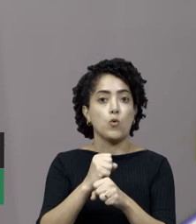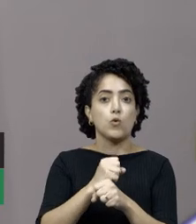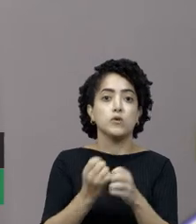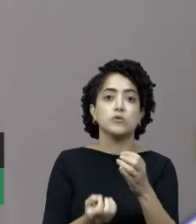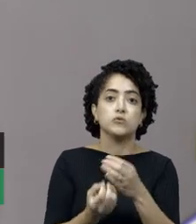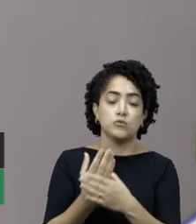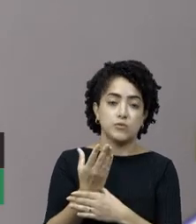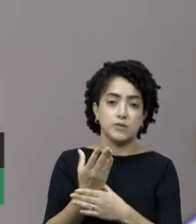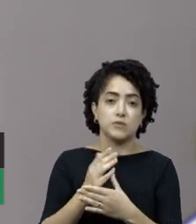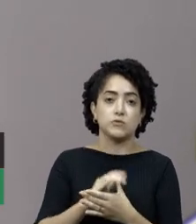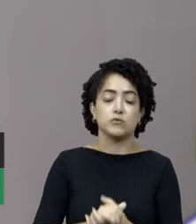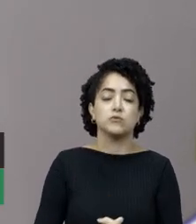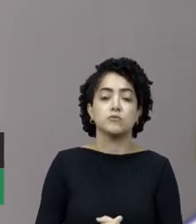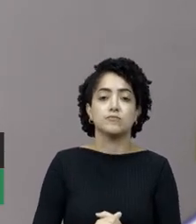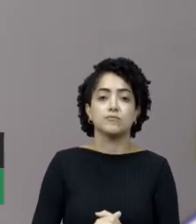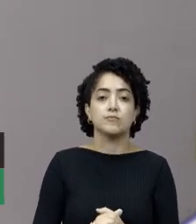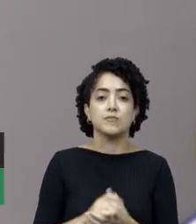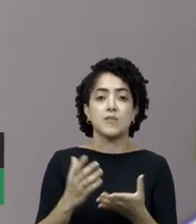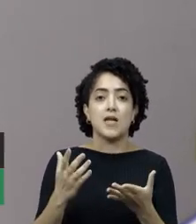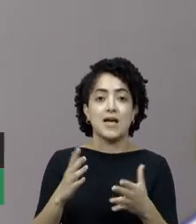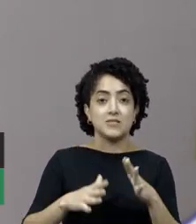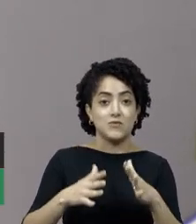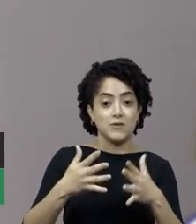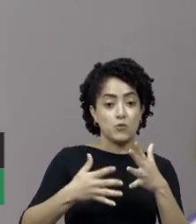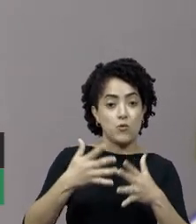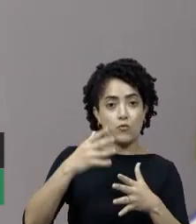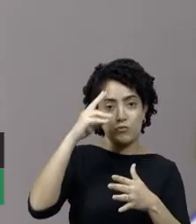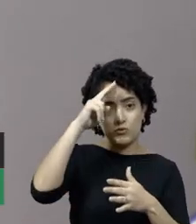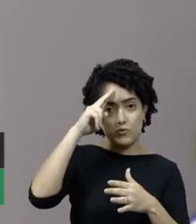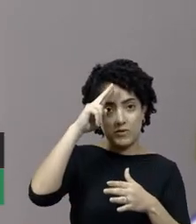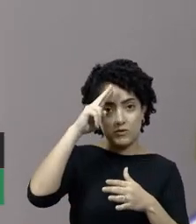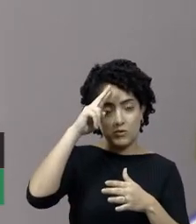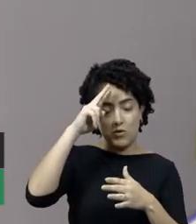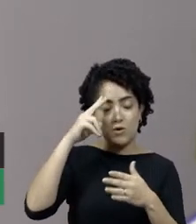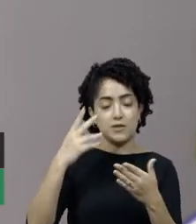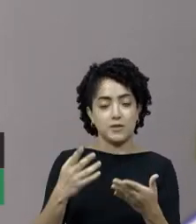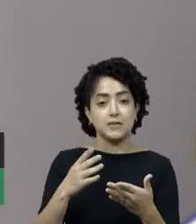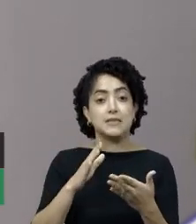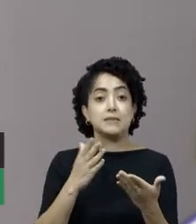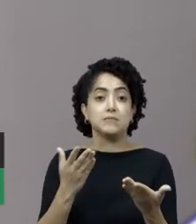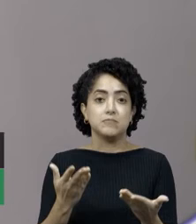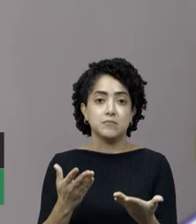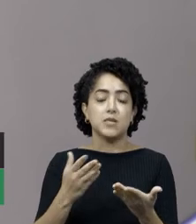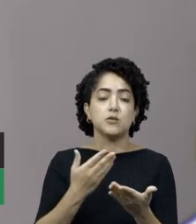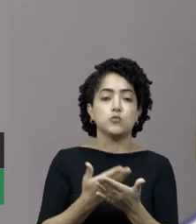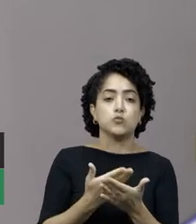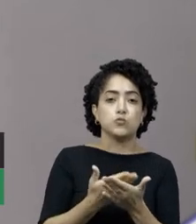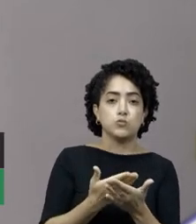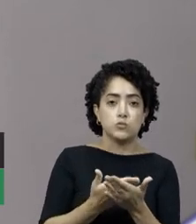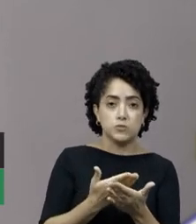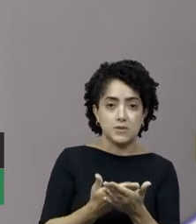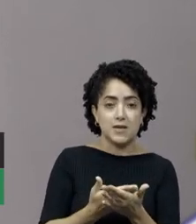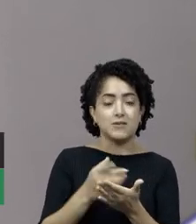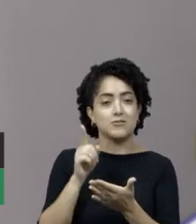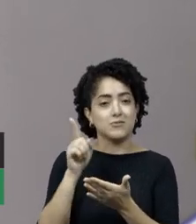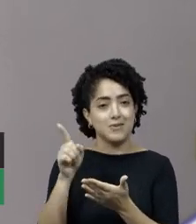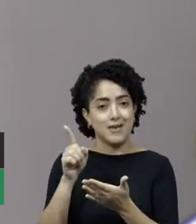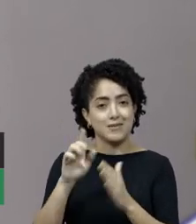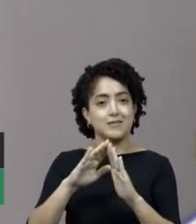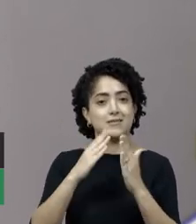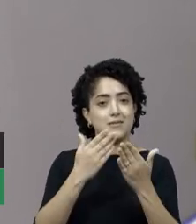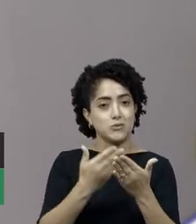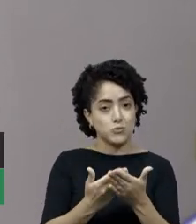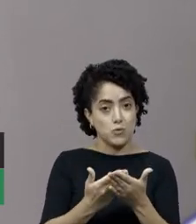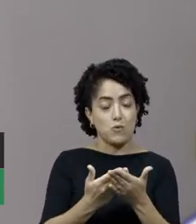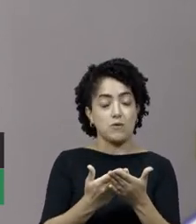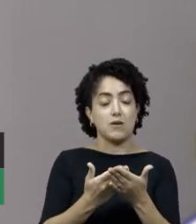existência. Ele se confunde com a história de Gaspar. Eu tive o prazer de ter estudado também nesse colégio público, né?